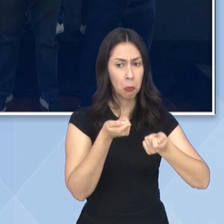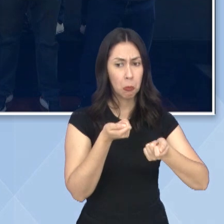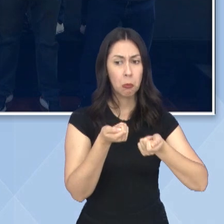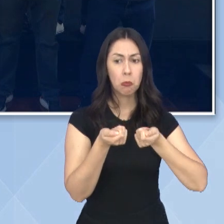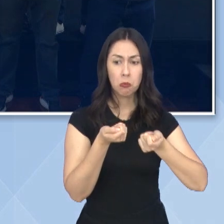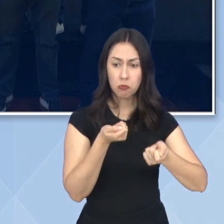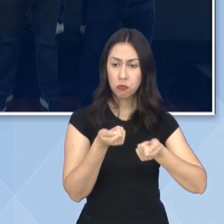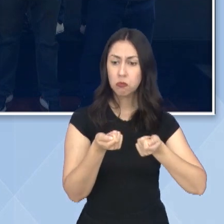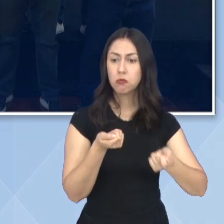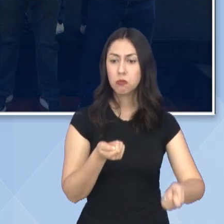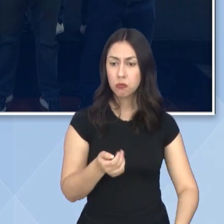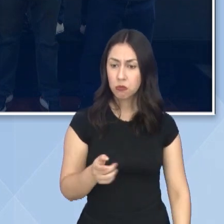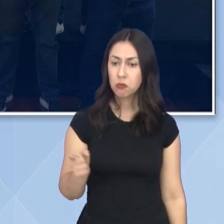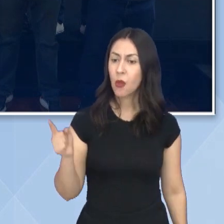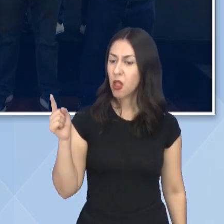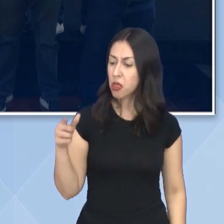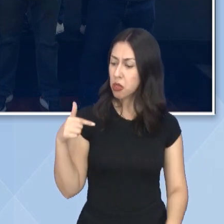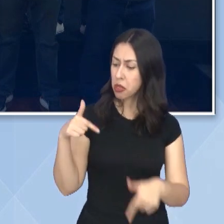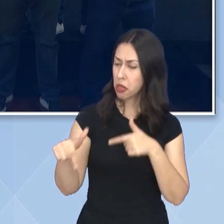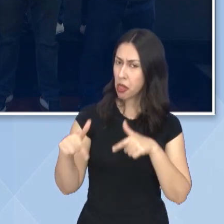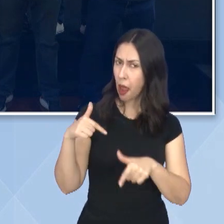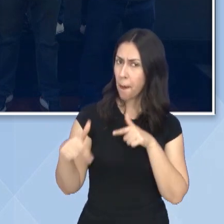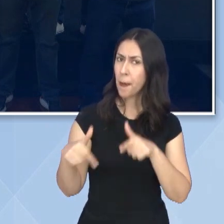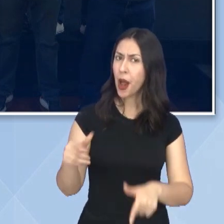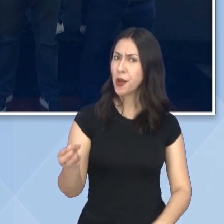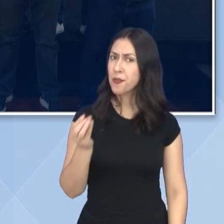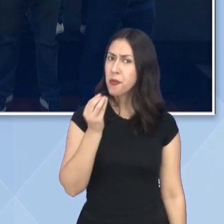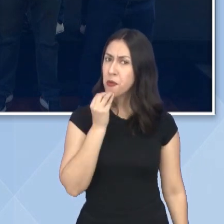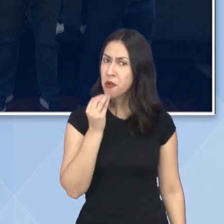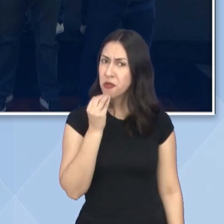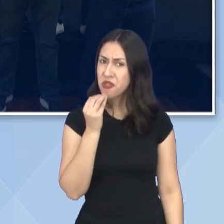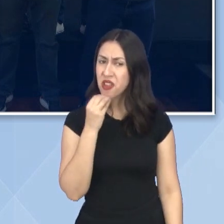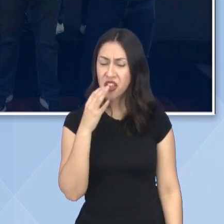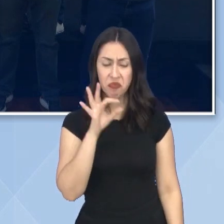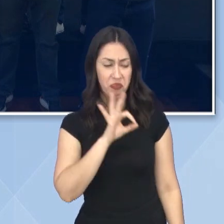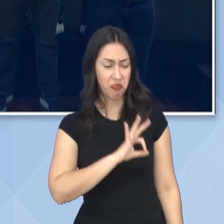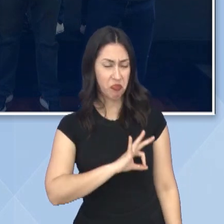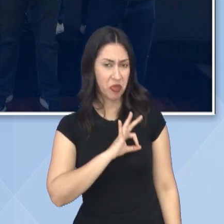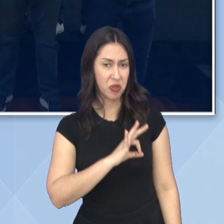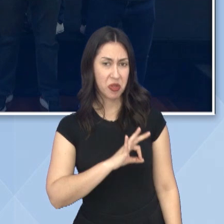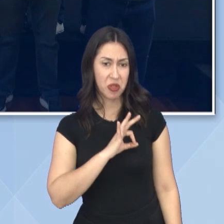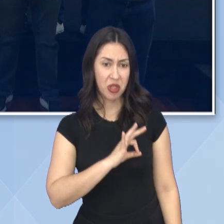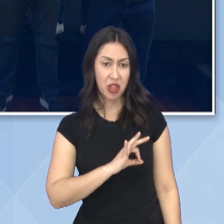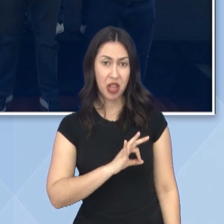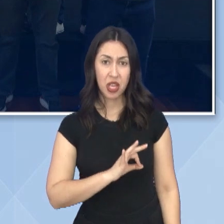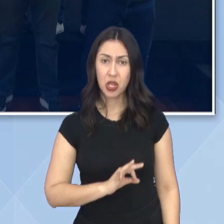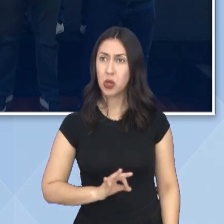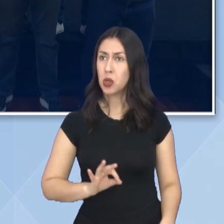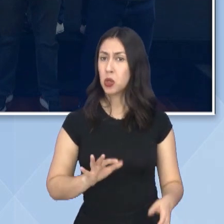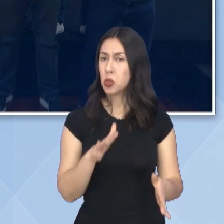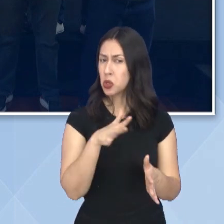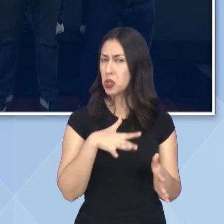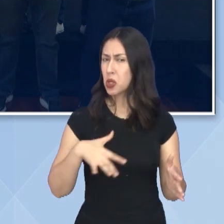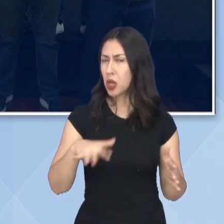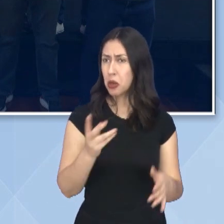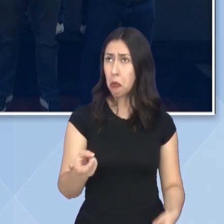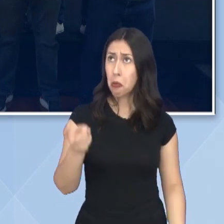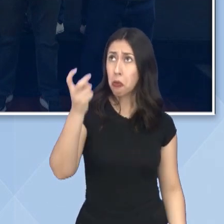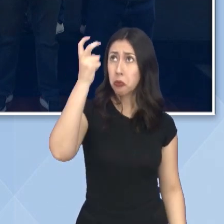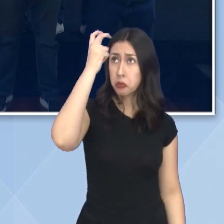está gerando emprego e renda para as pessoas, dentro do que nós chamamos de cultura, né?